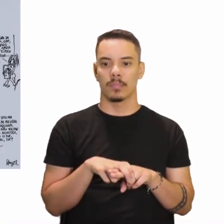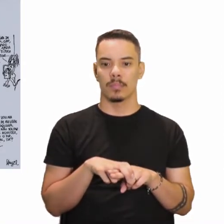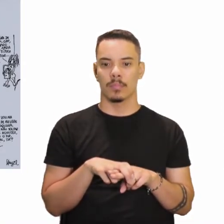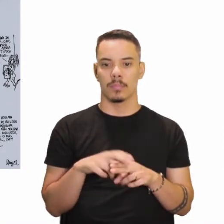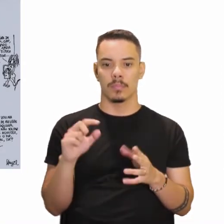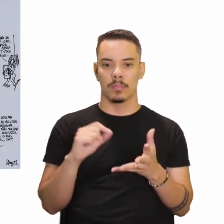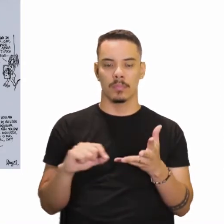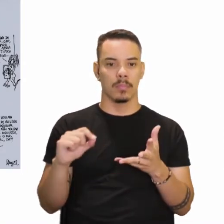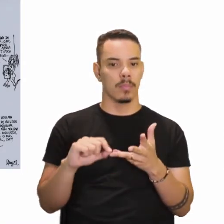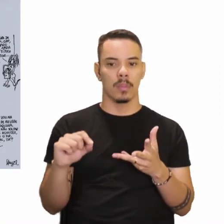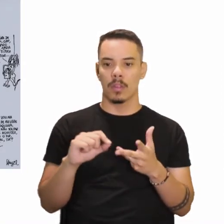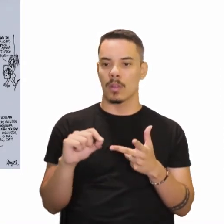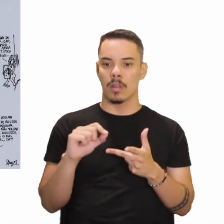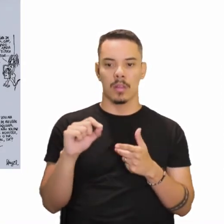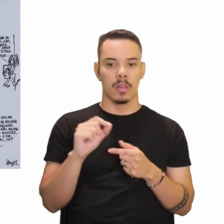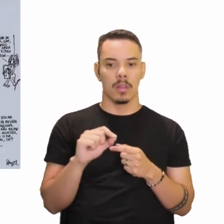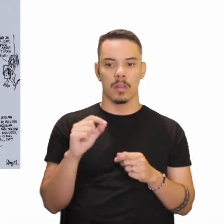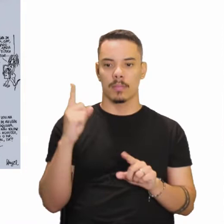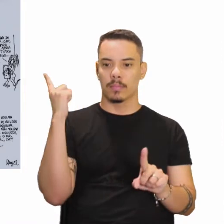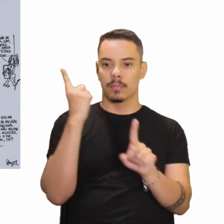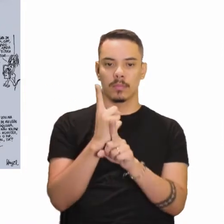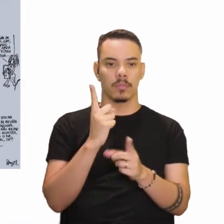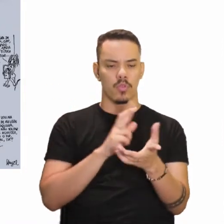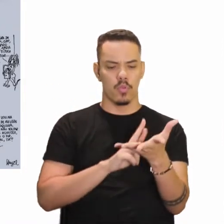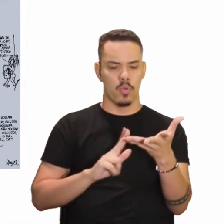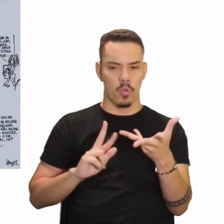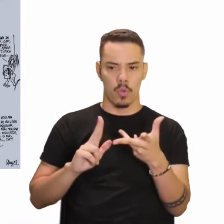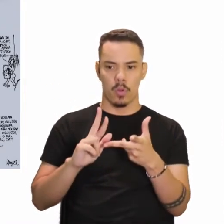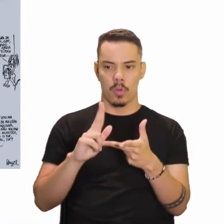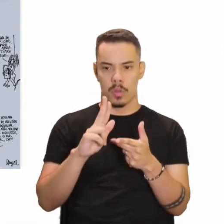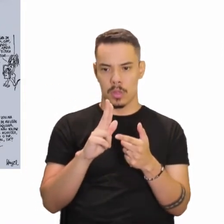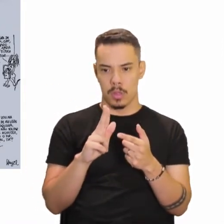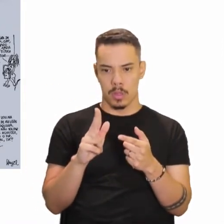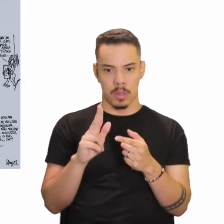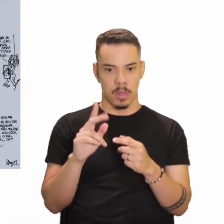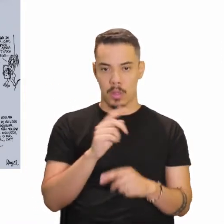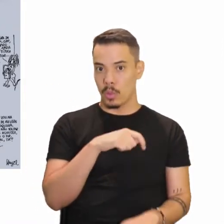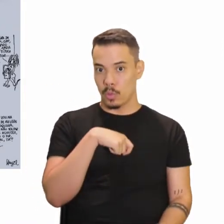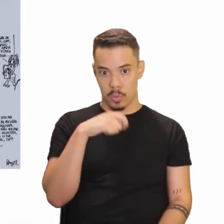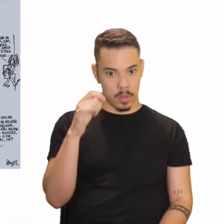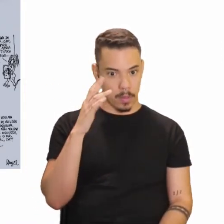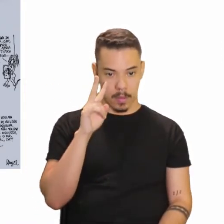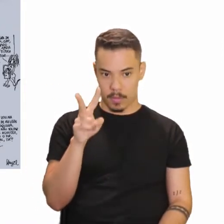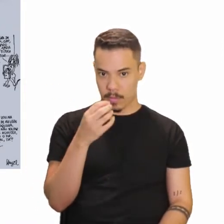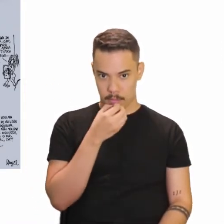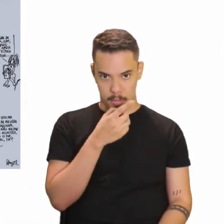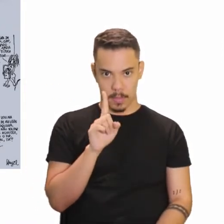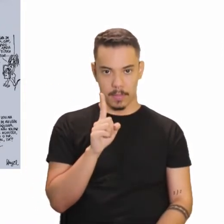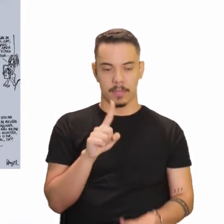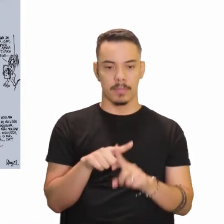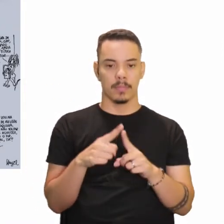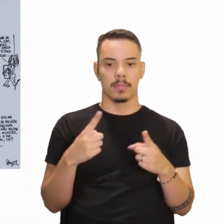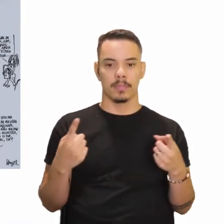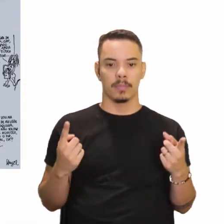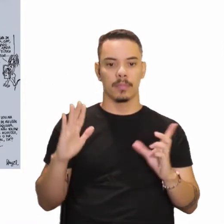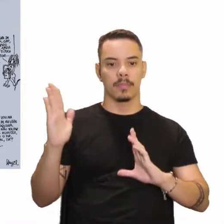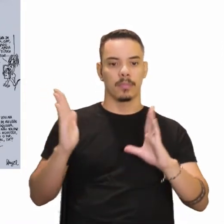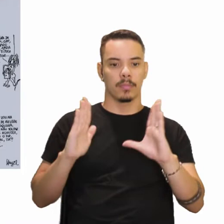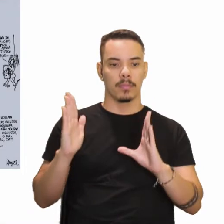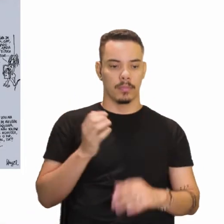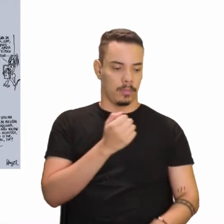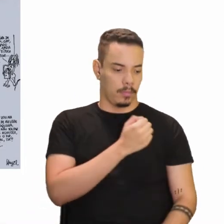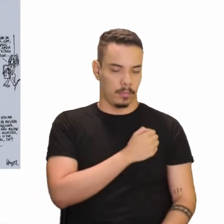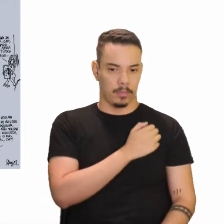católica não dá para já identidade não dá para entender bem mas aqui ó é do período